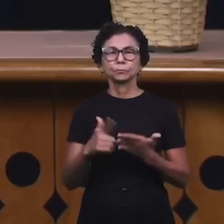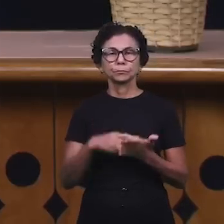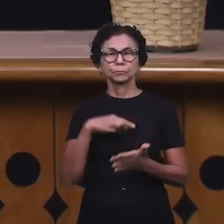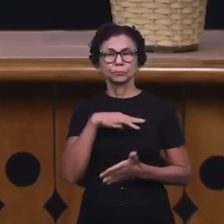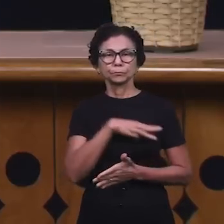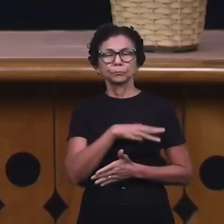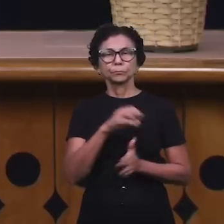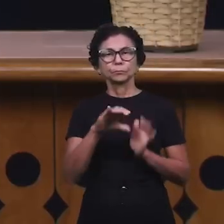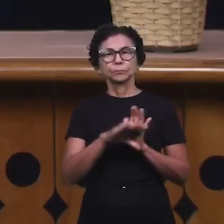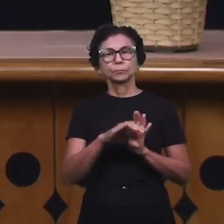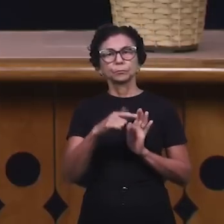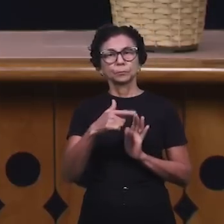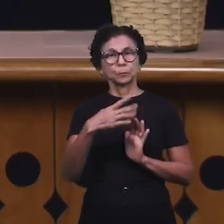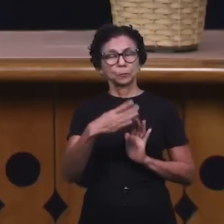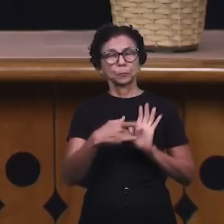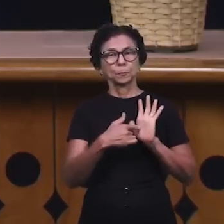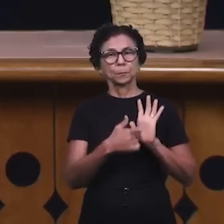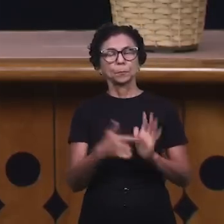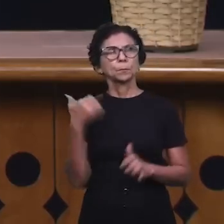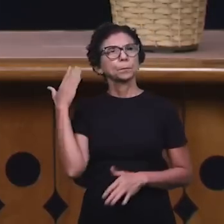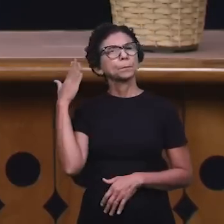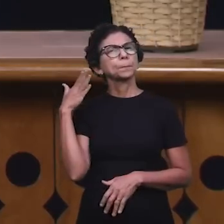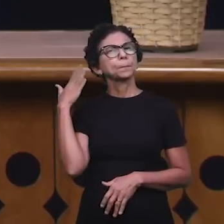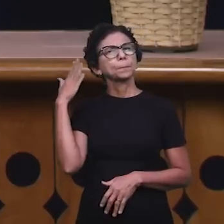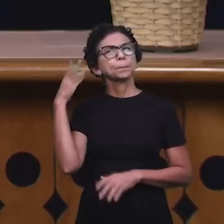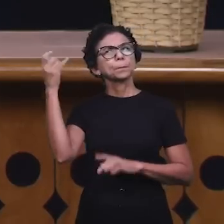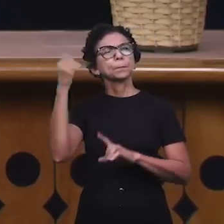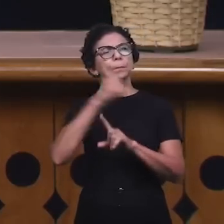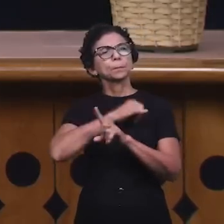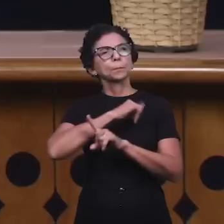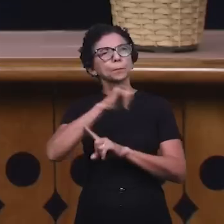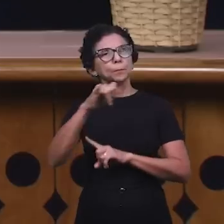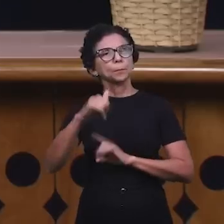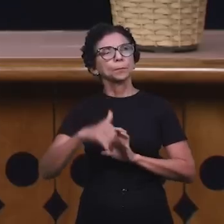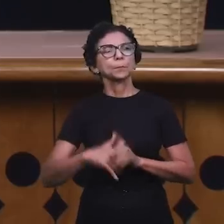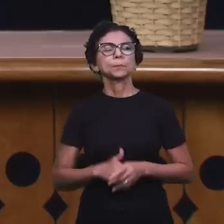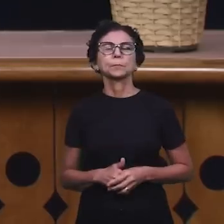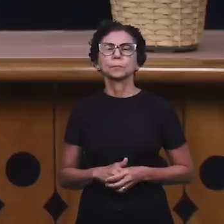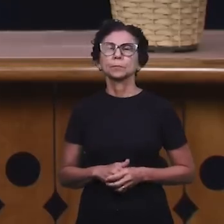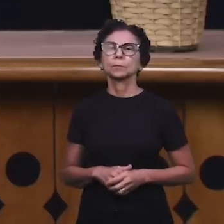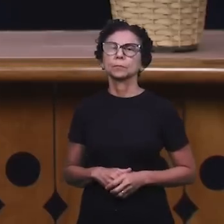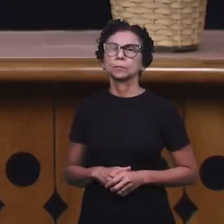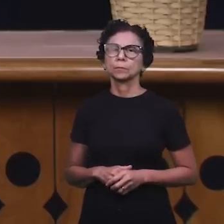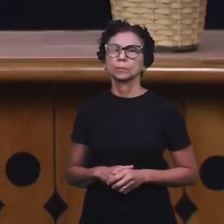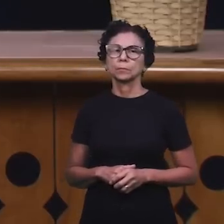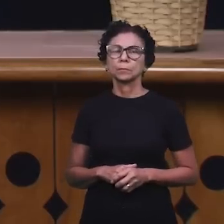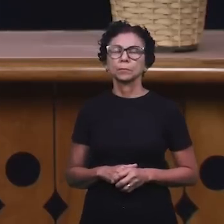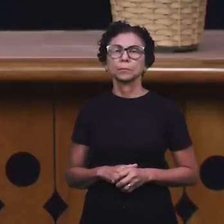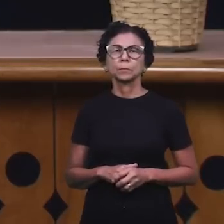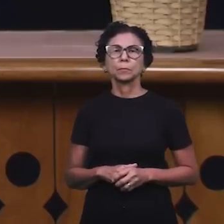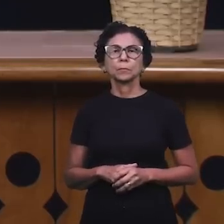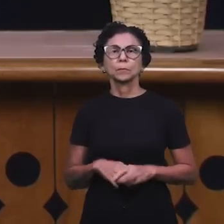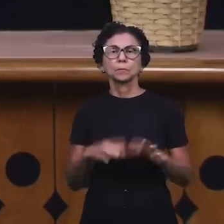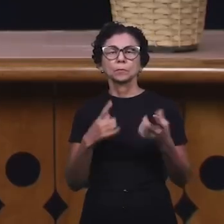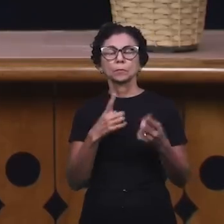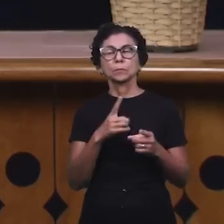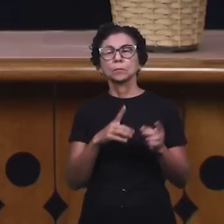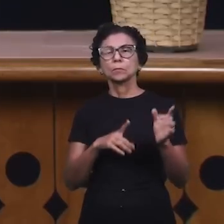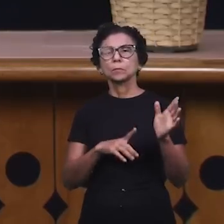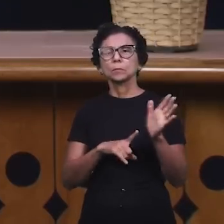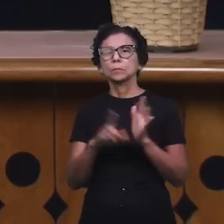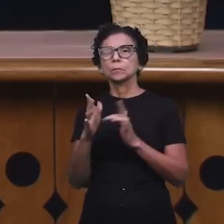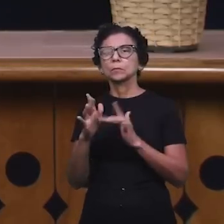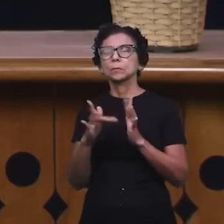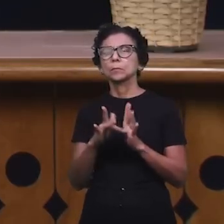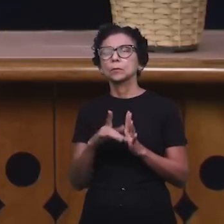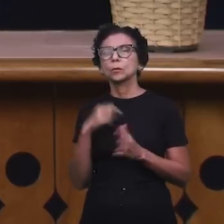o sermão profético ele fala sobre os sinais da sua volta, que ele havia dito aos discípulos, os discípulos sabiam, porque os discípulos perguntaram, quais serão